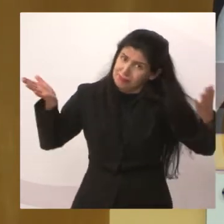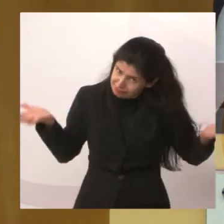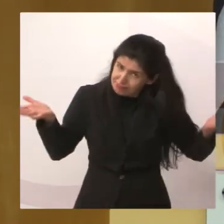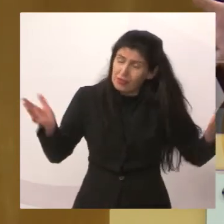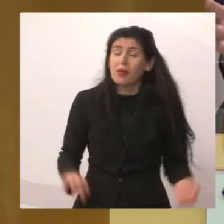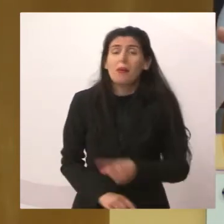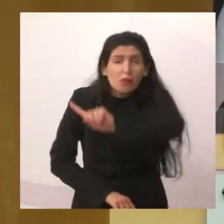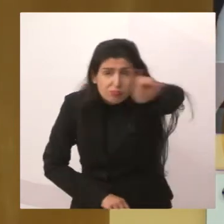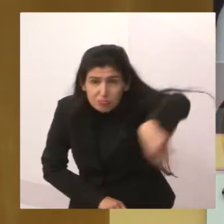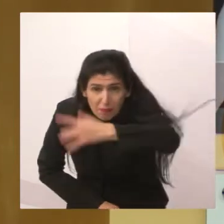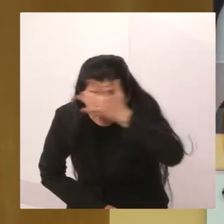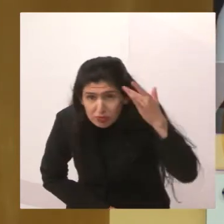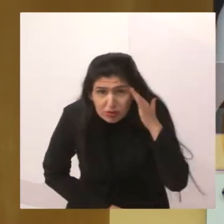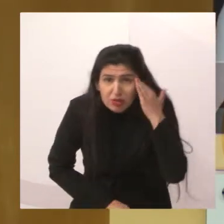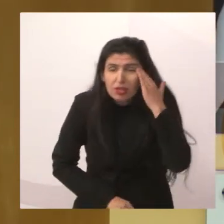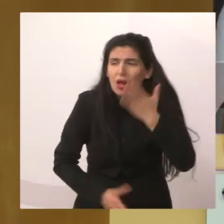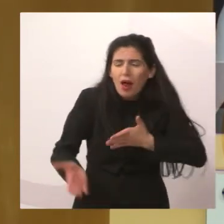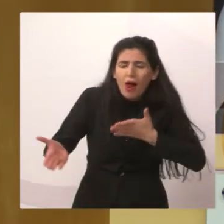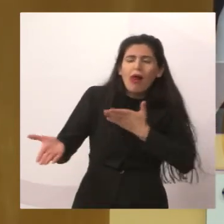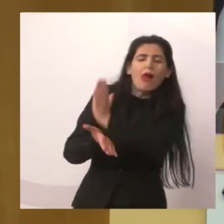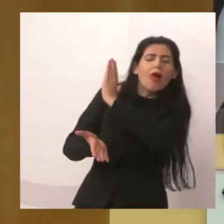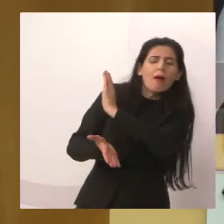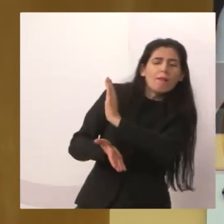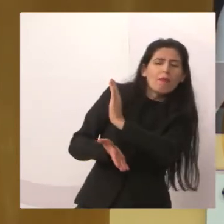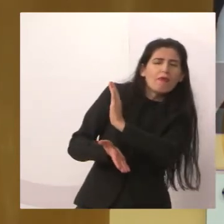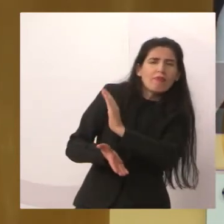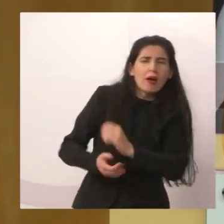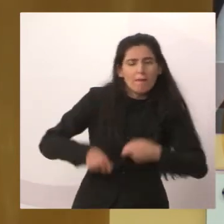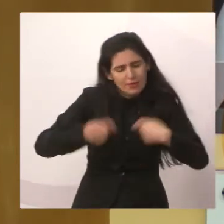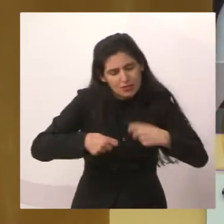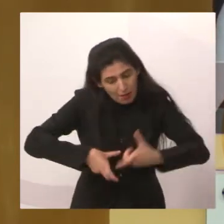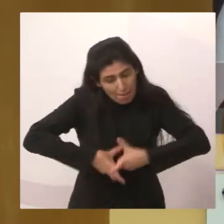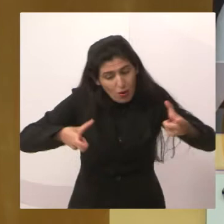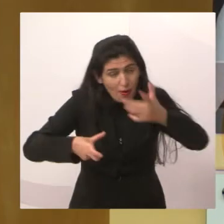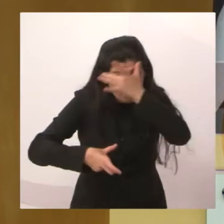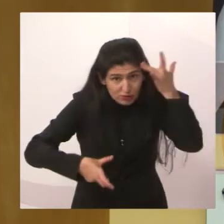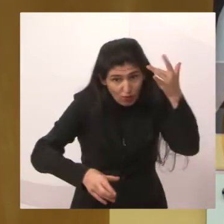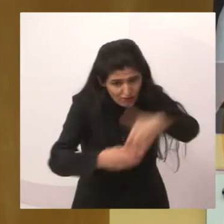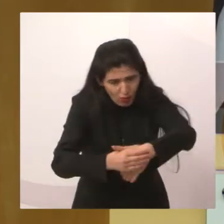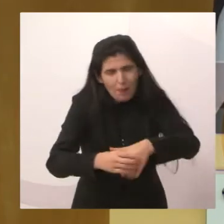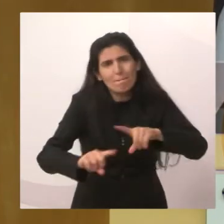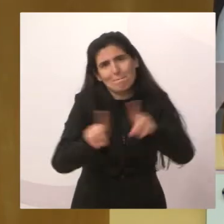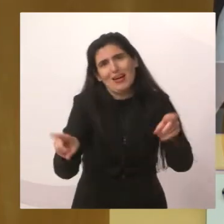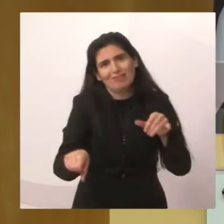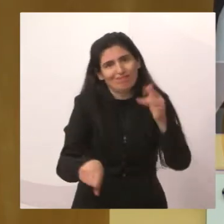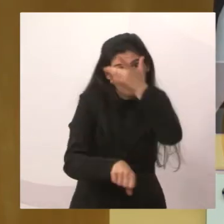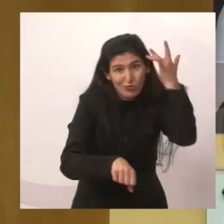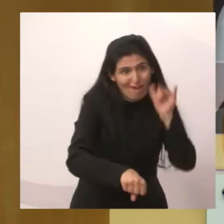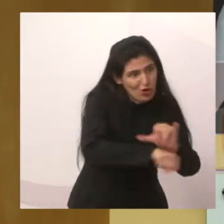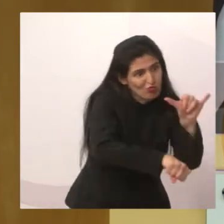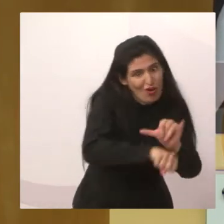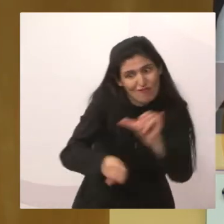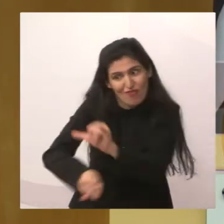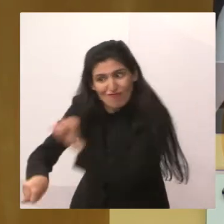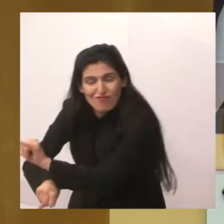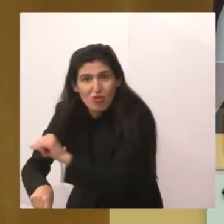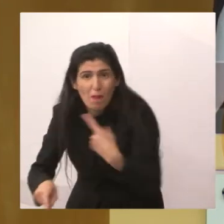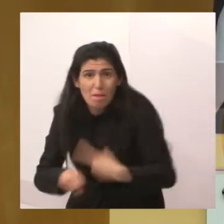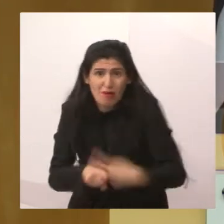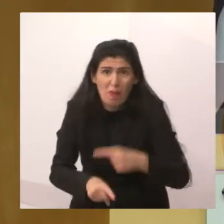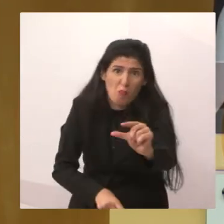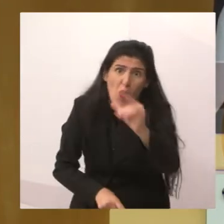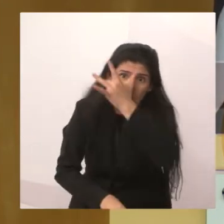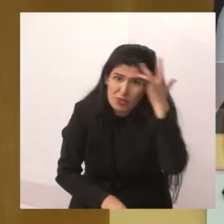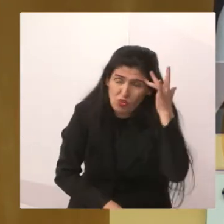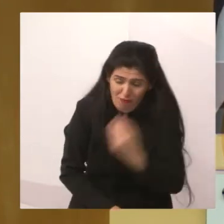entender, para aprovar a conta, eles precisaram de uma maioria absoluta de votos. Eles não tinham essa maioria. Então, eles já sabiam